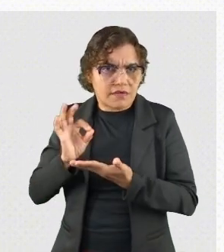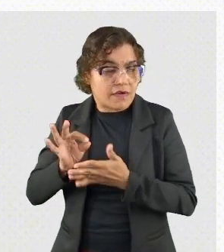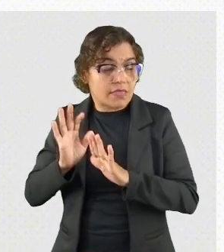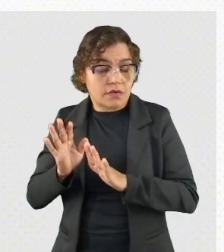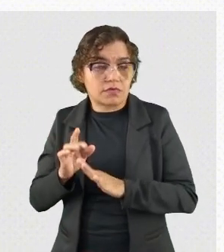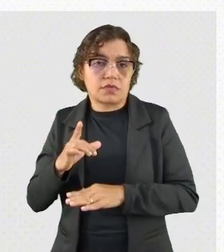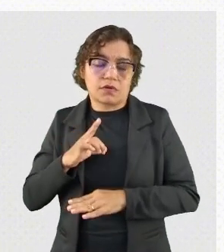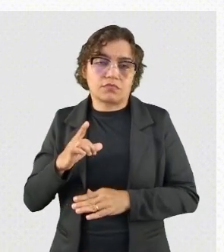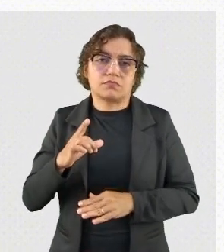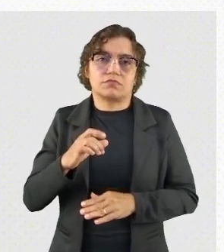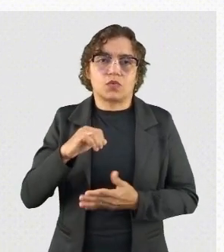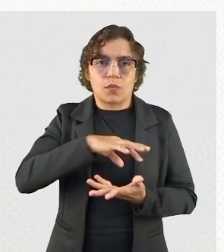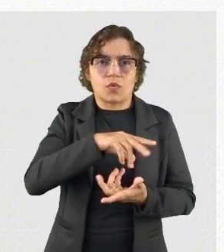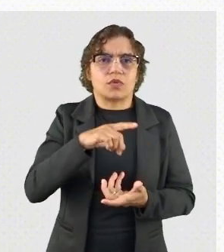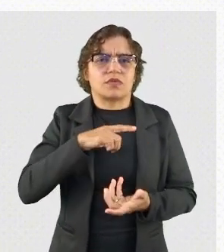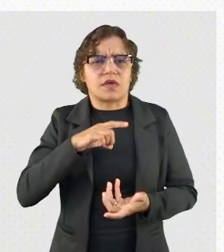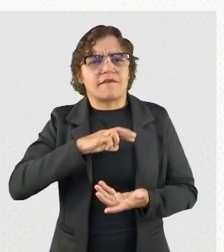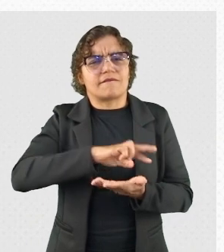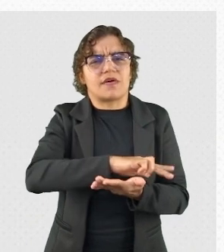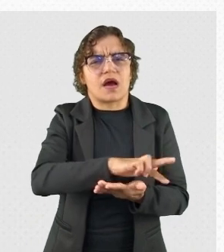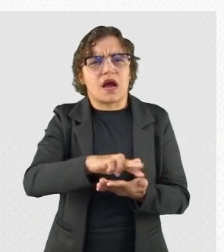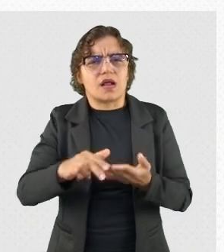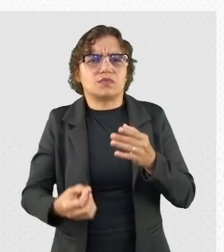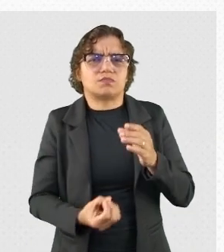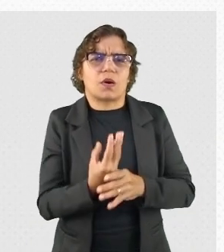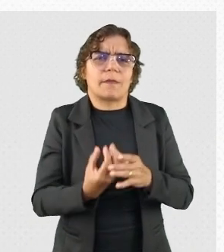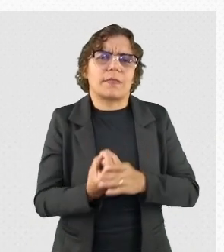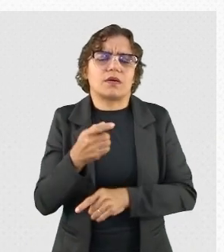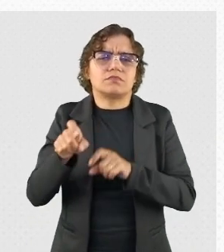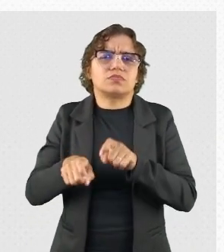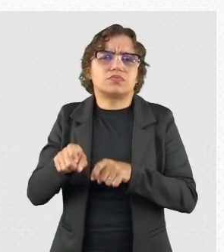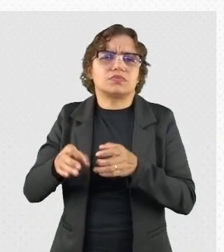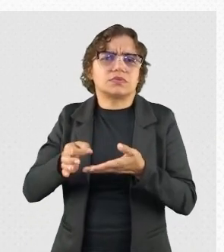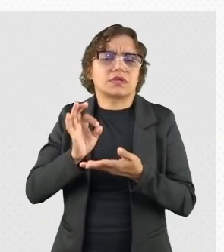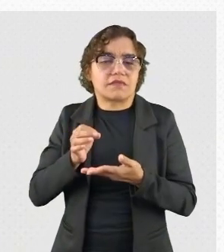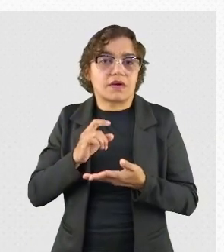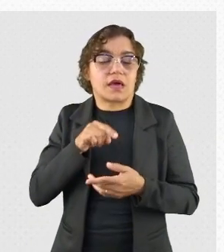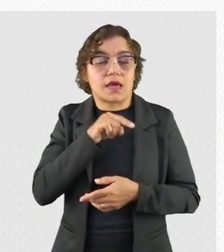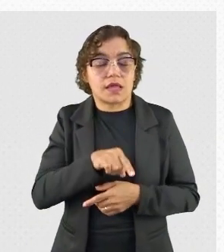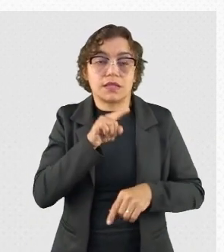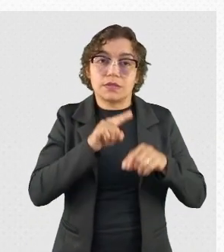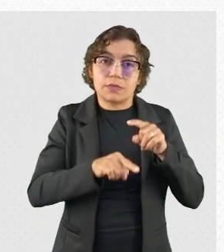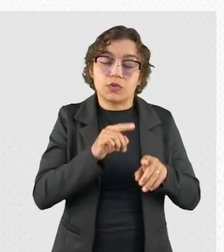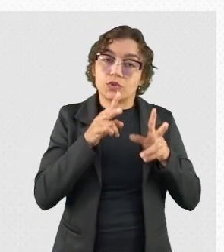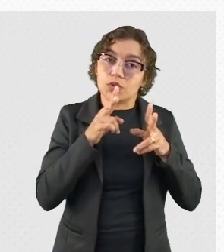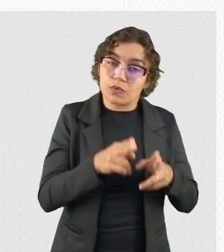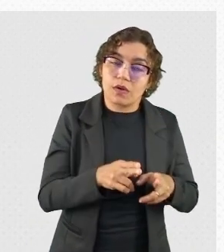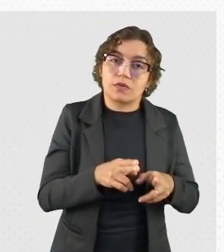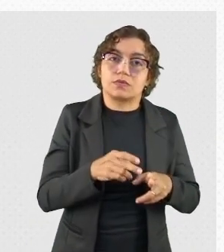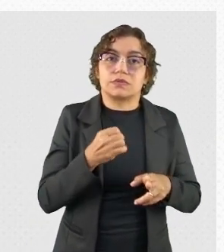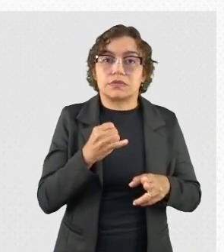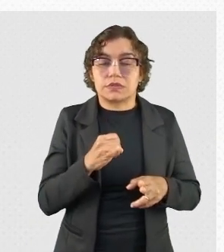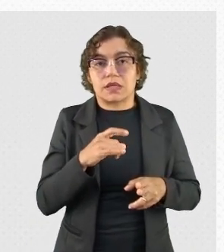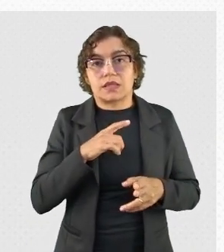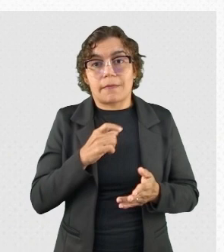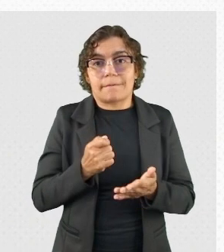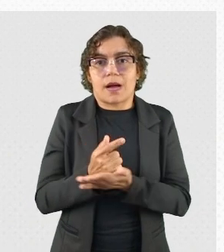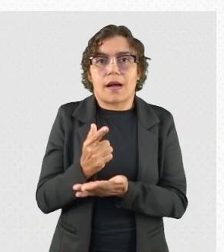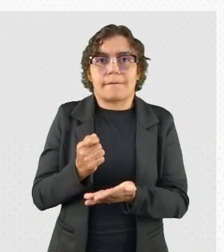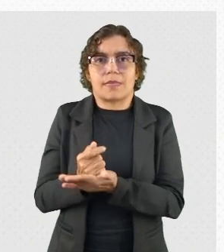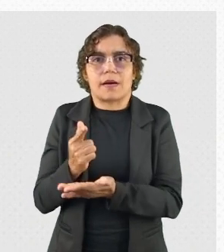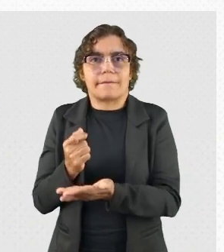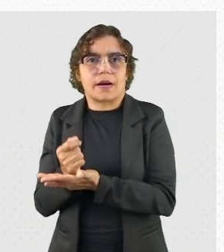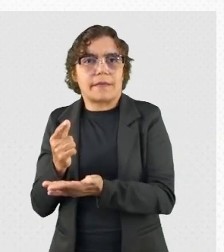produtores e eles vão estar ofertando o mesmo produto e se mantém a mesma quantidade de